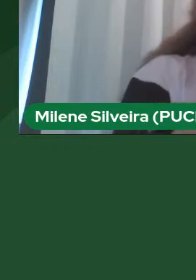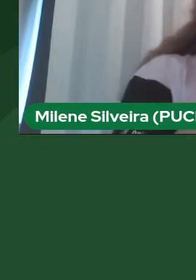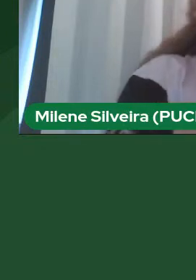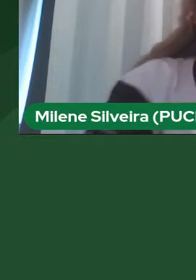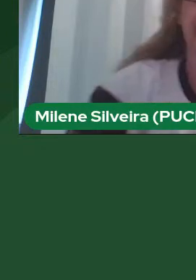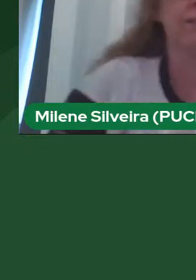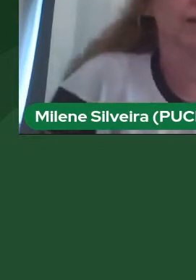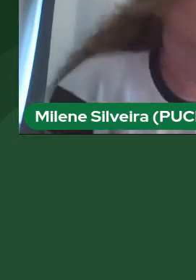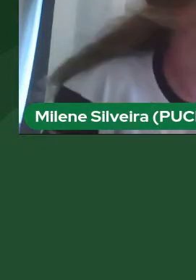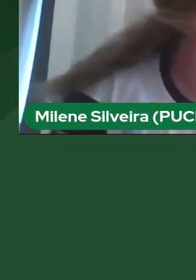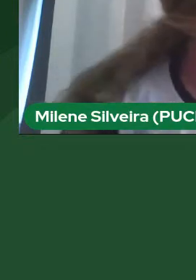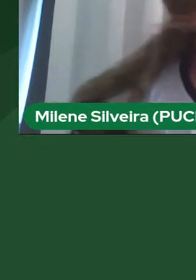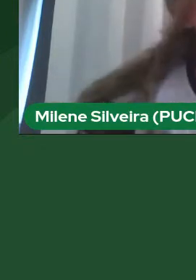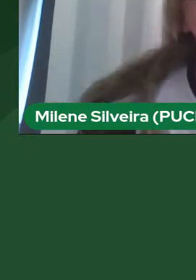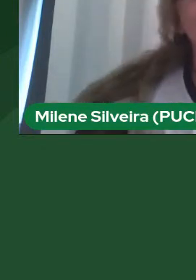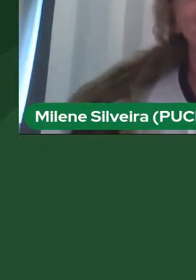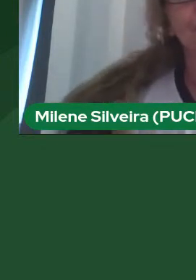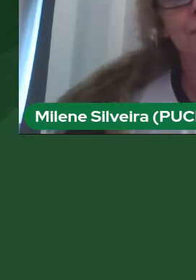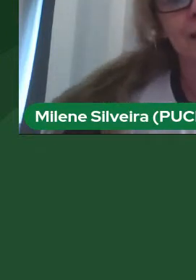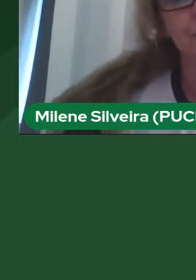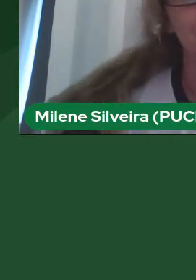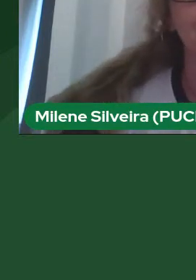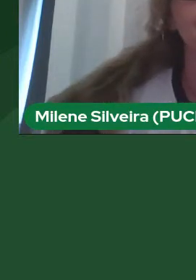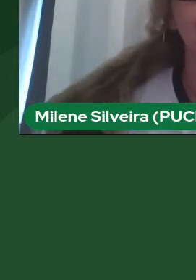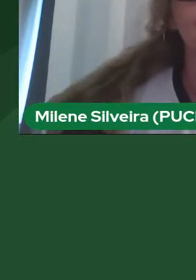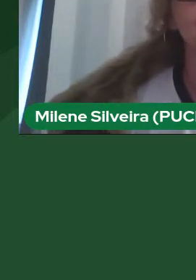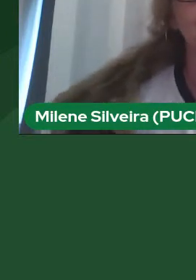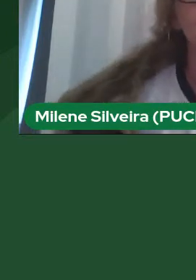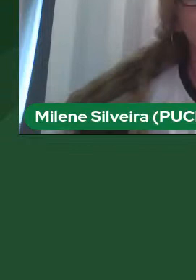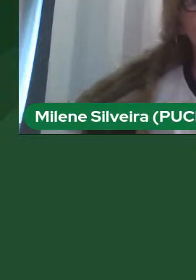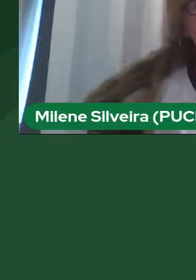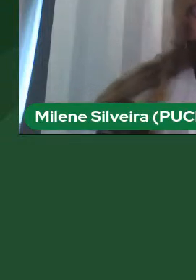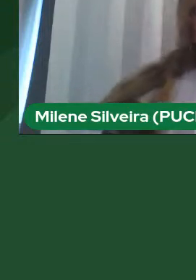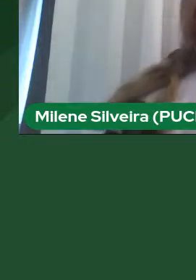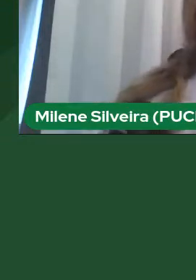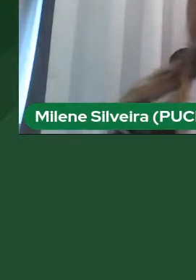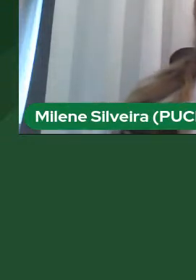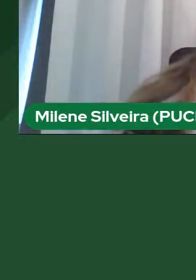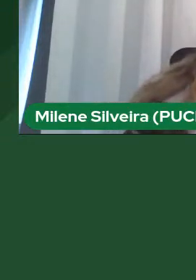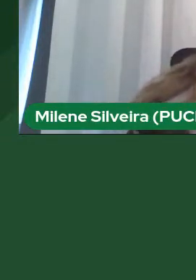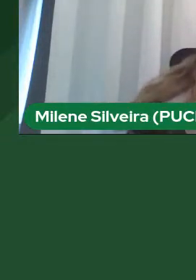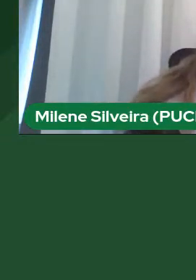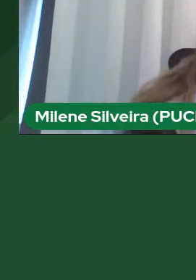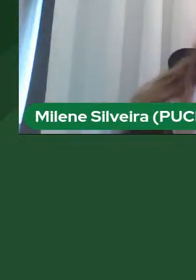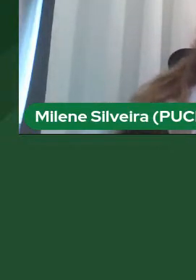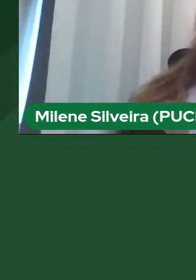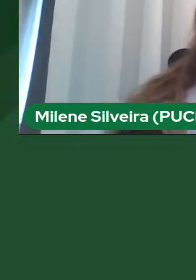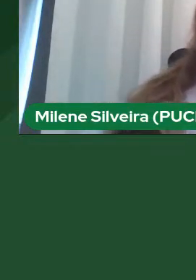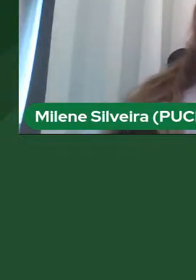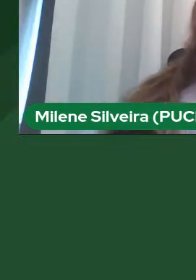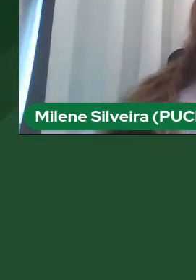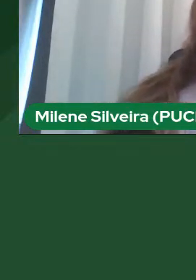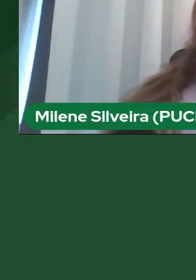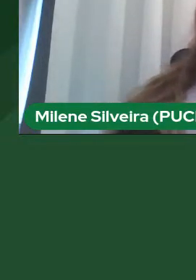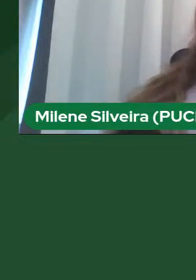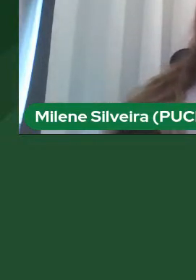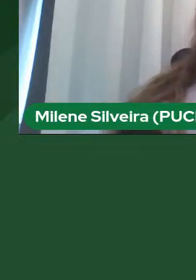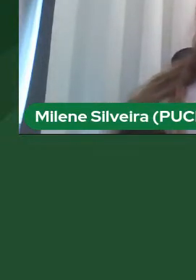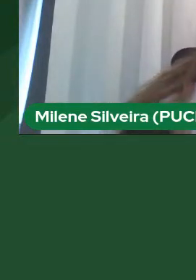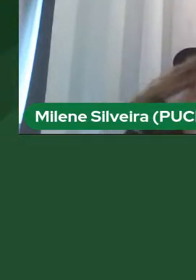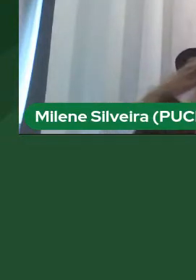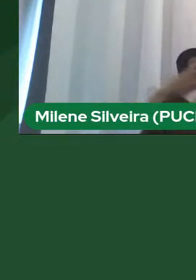E vem cá, Maia. A Maia vai fazer a participação dela no seu terceiro IHC. Ó, registro agora a Maia no terceiro IHC.